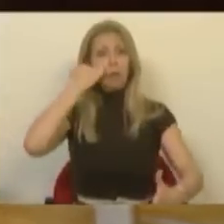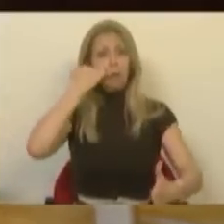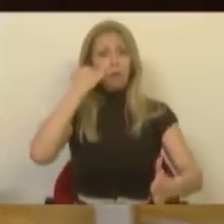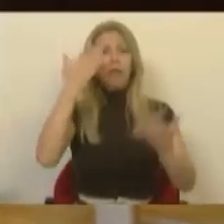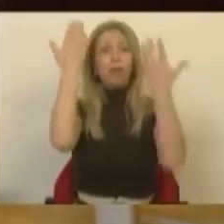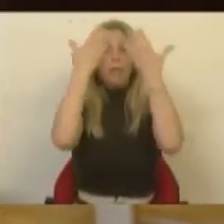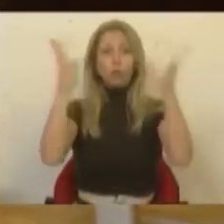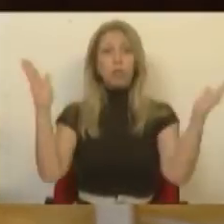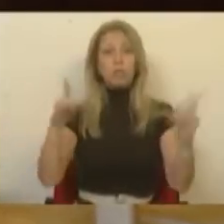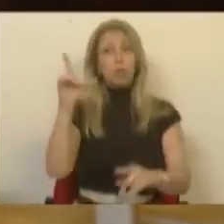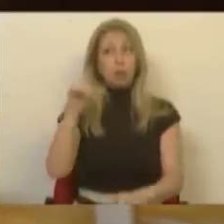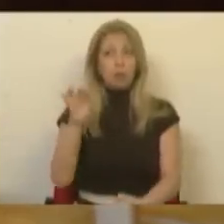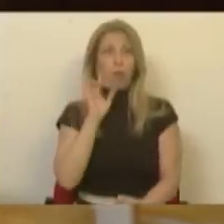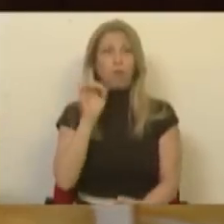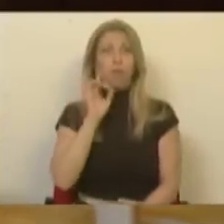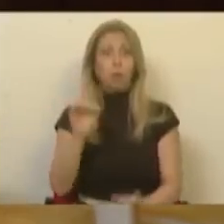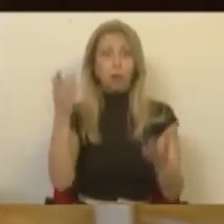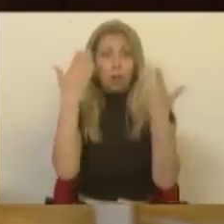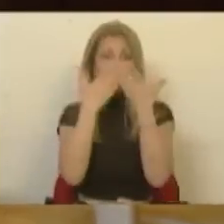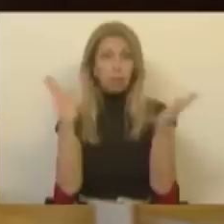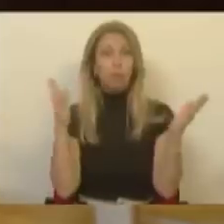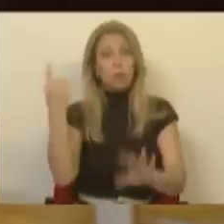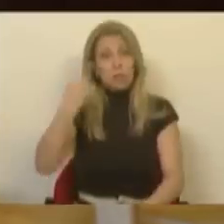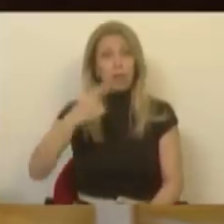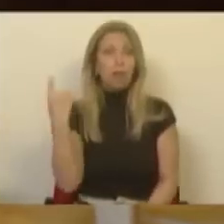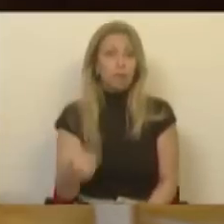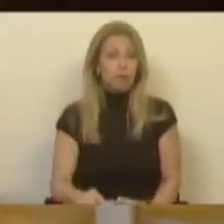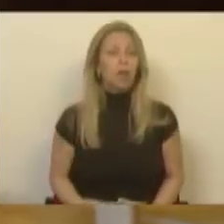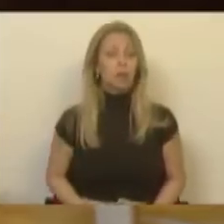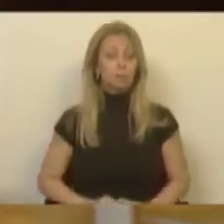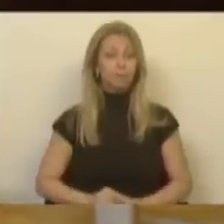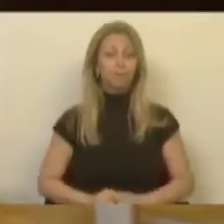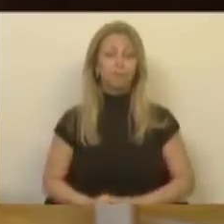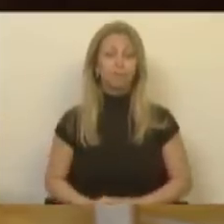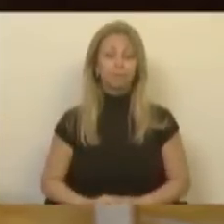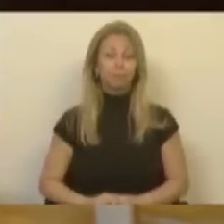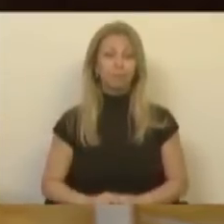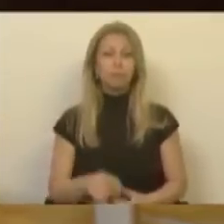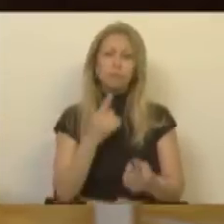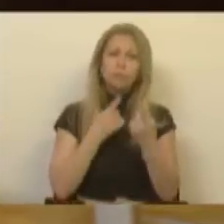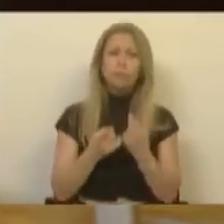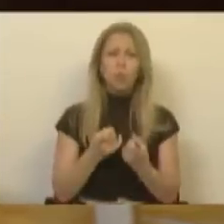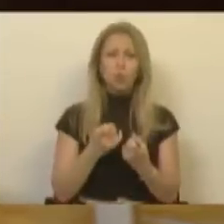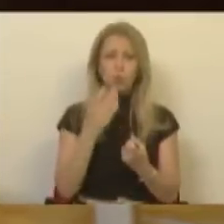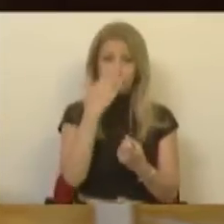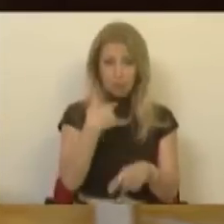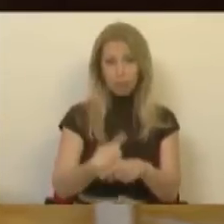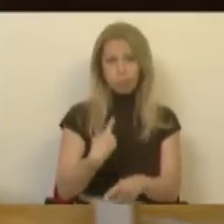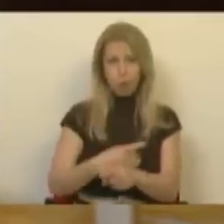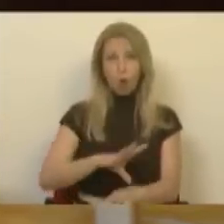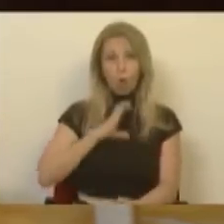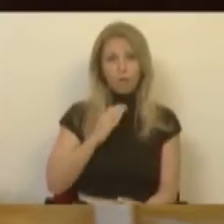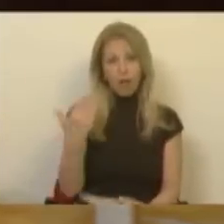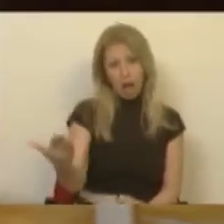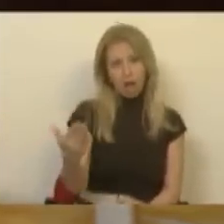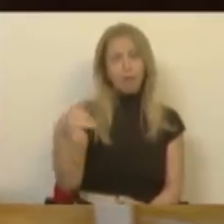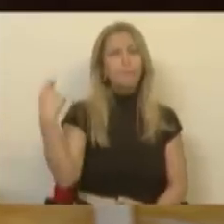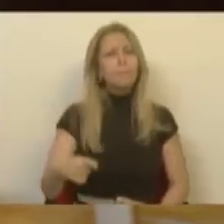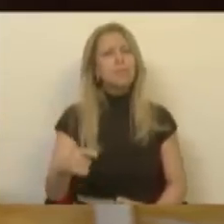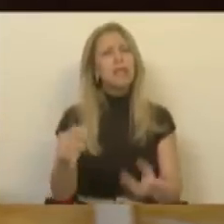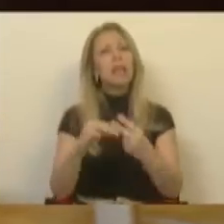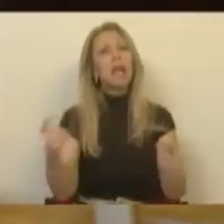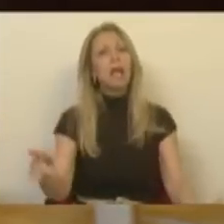e o prestígio que a democracia deve ter pergunta se mantém a confiança no presidente da Câmara de